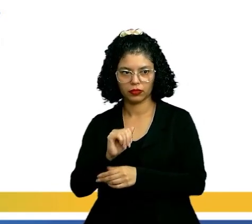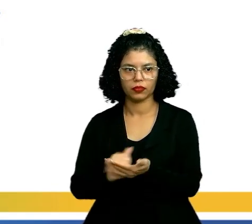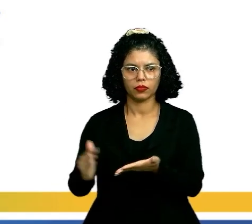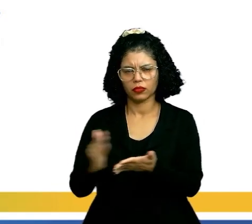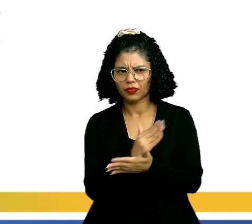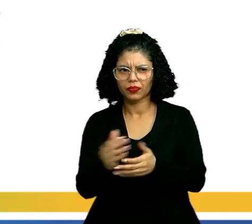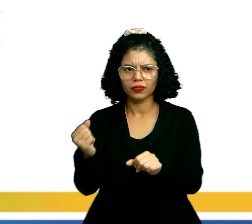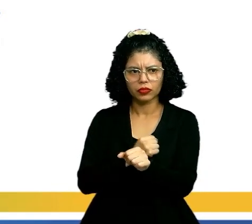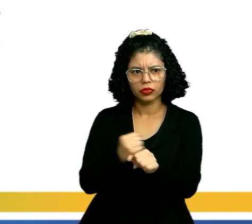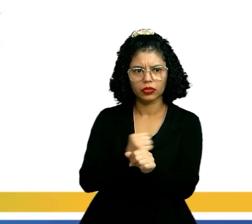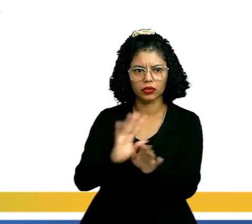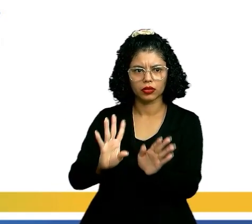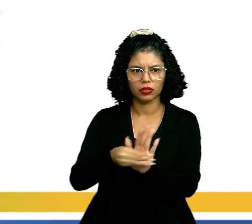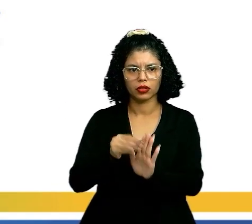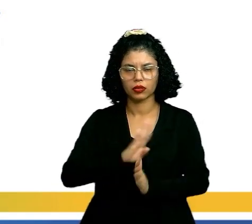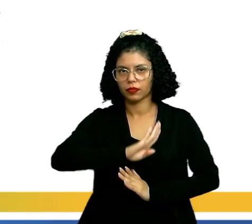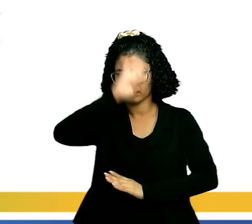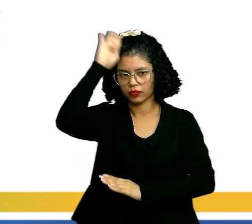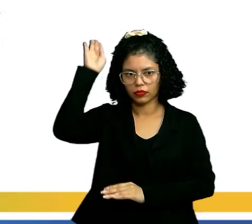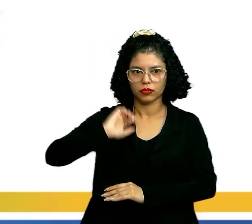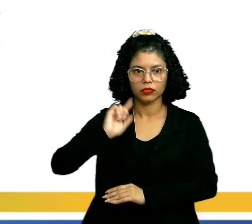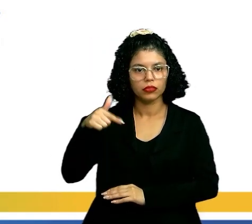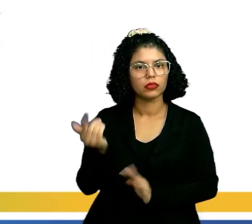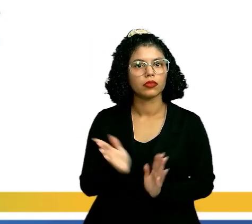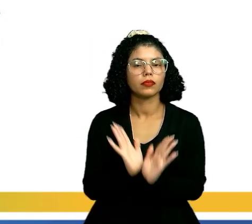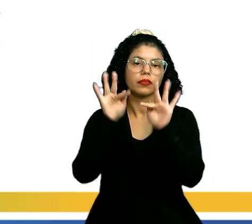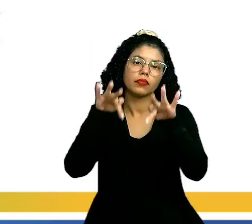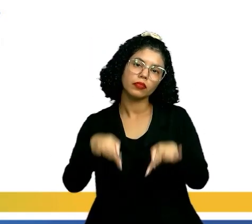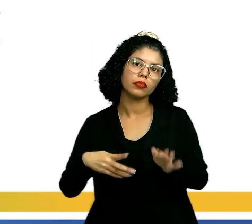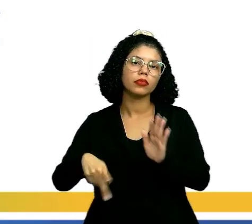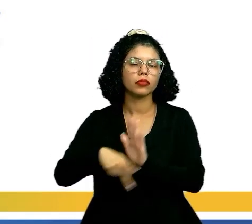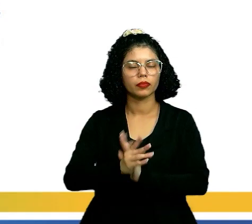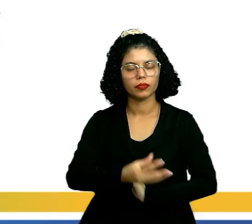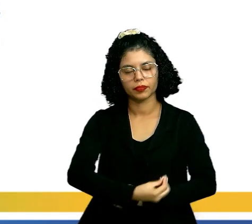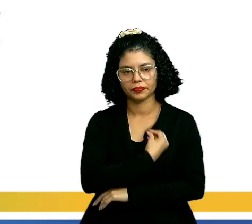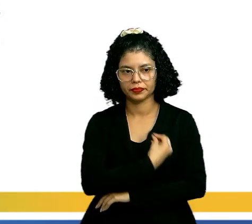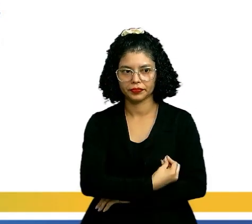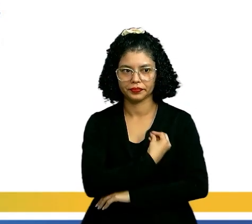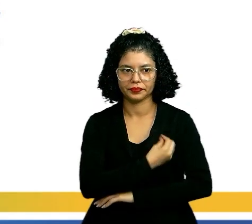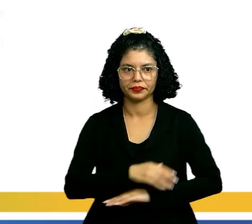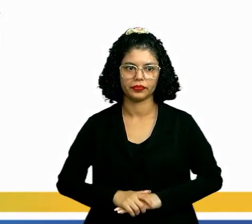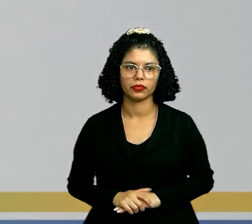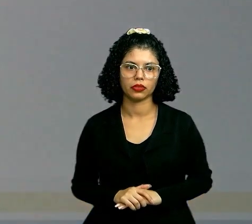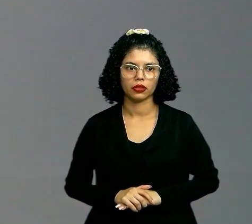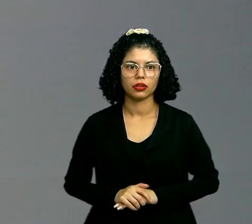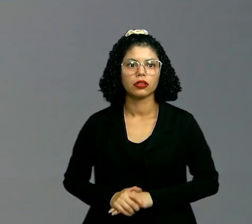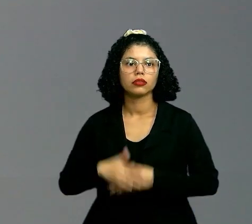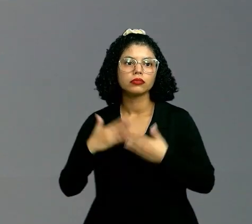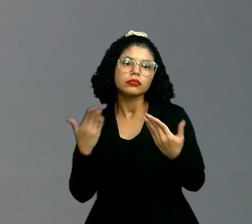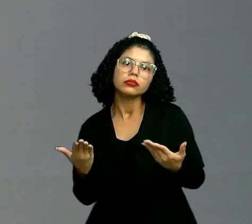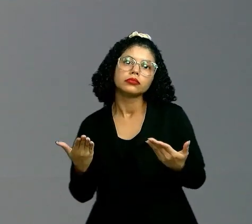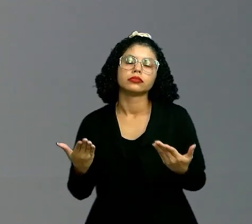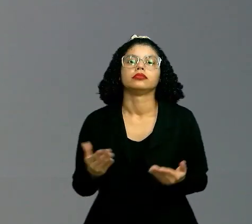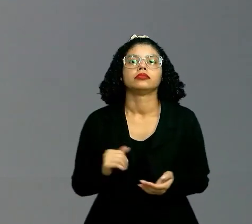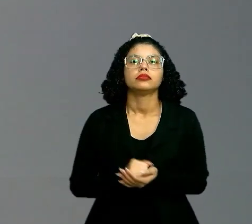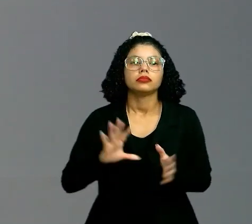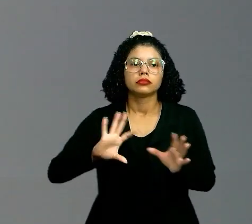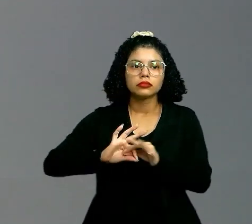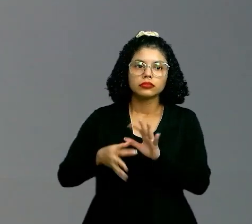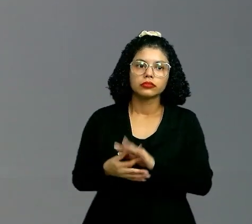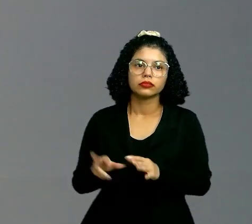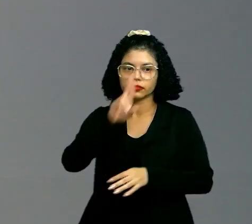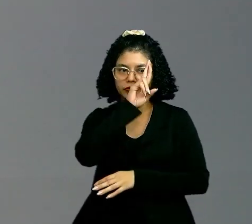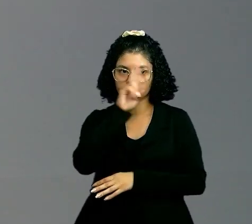Florença. Em alguns anos se fixa em Roma e fica até o final da vida. Essa